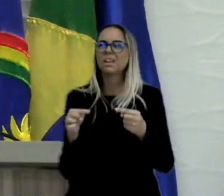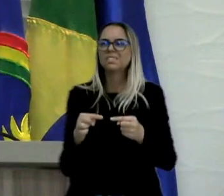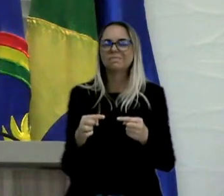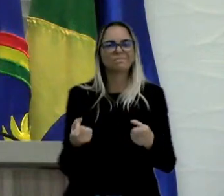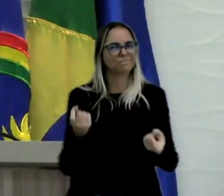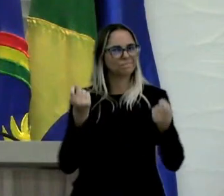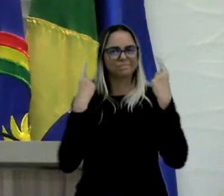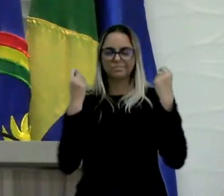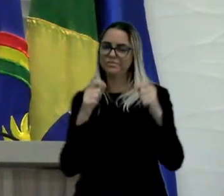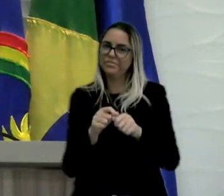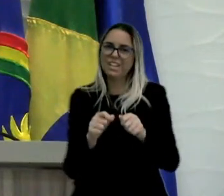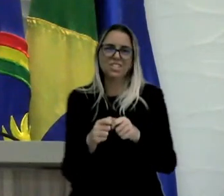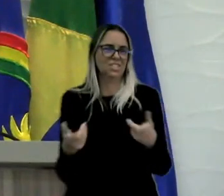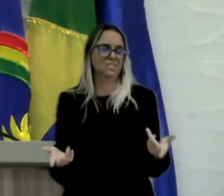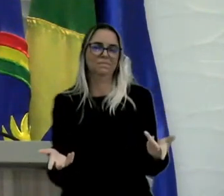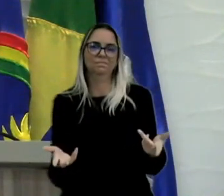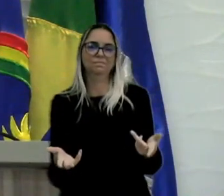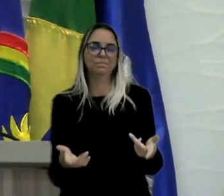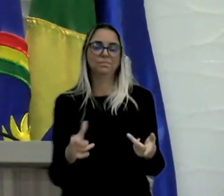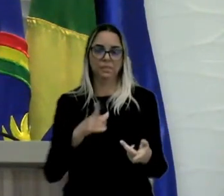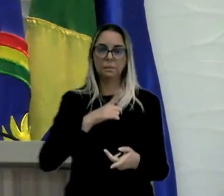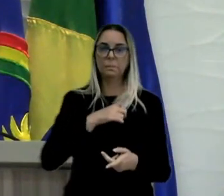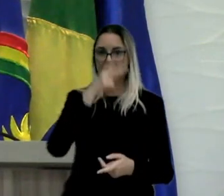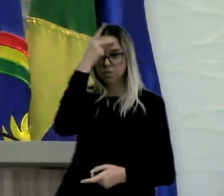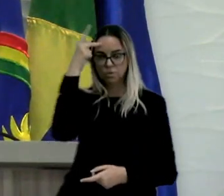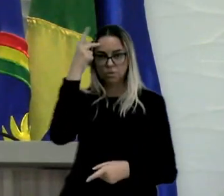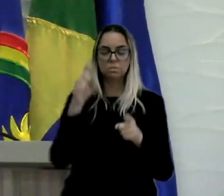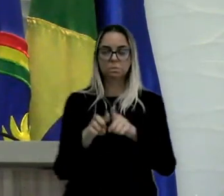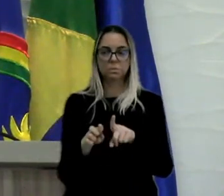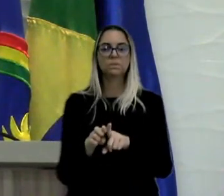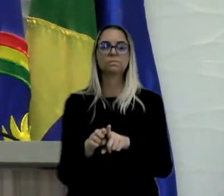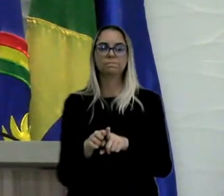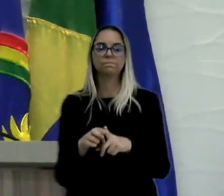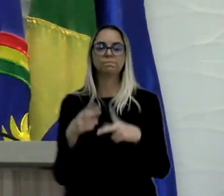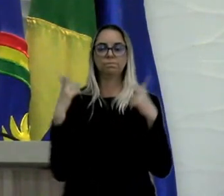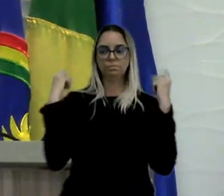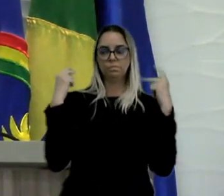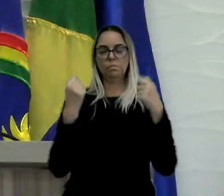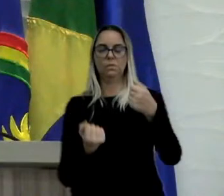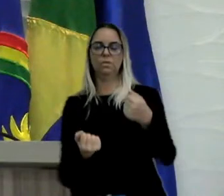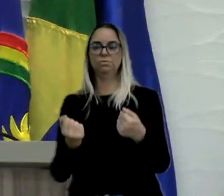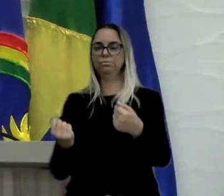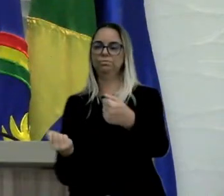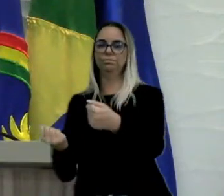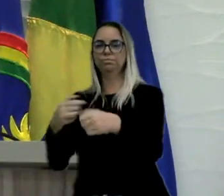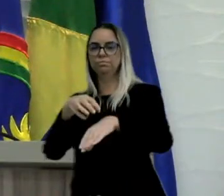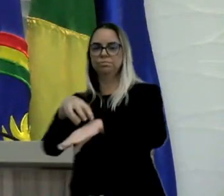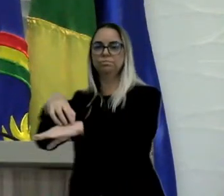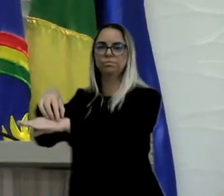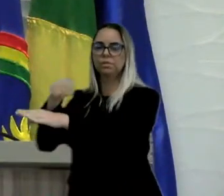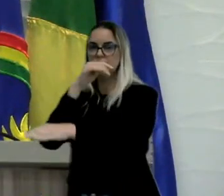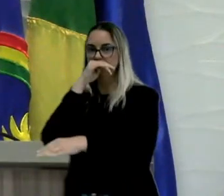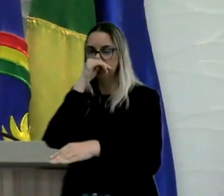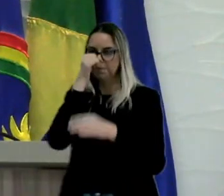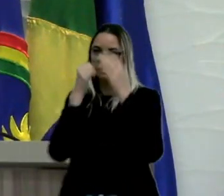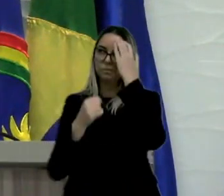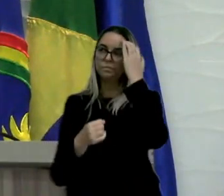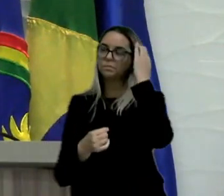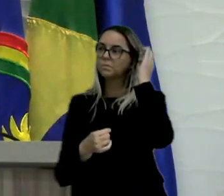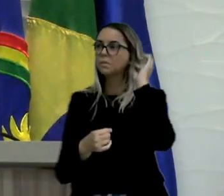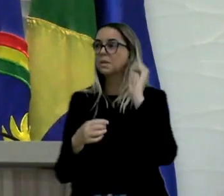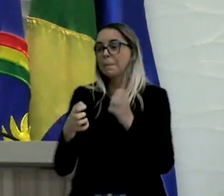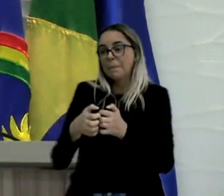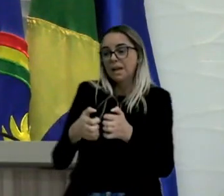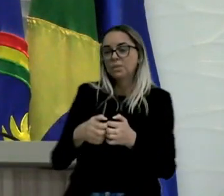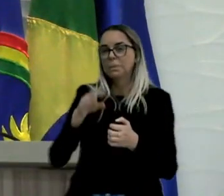Tem um pessoal tem uma pessoa que faz o transporte ali que é do temando e passa ali pro seu Benigno e já foi